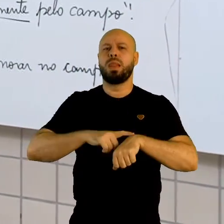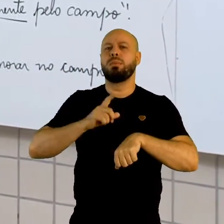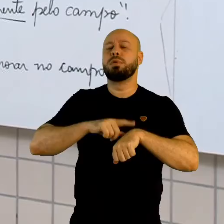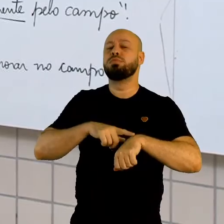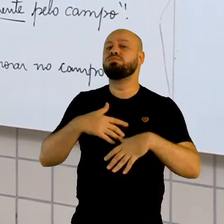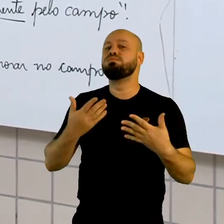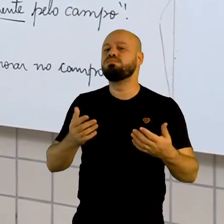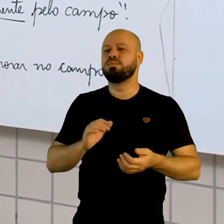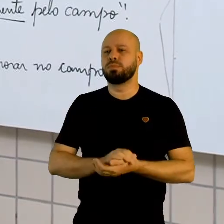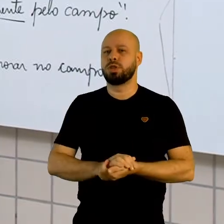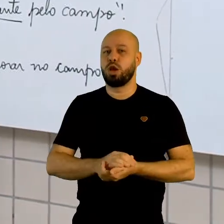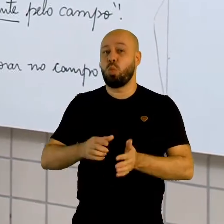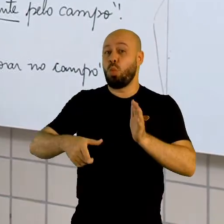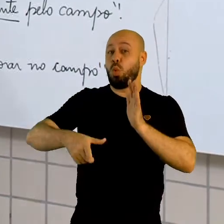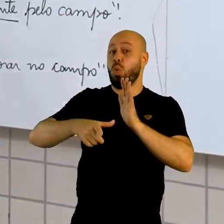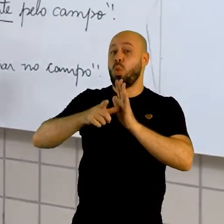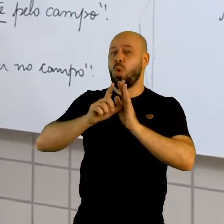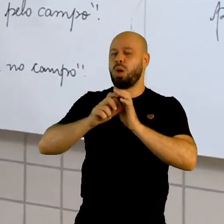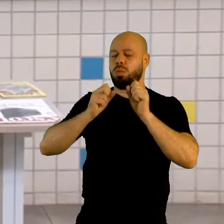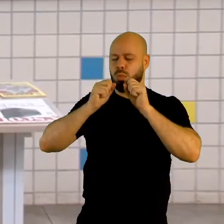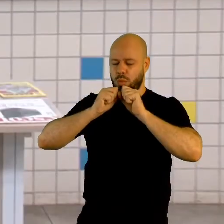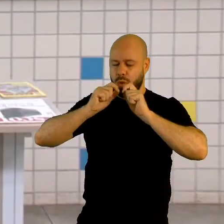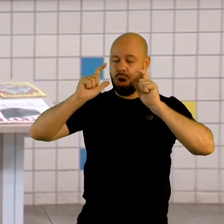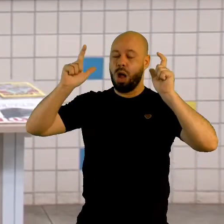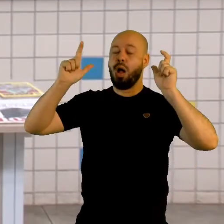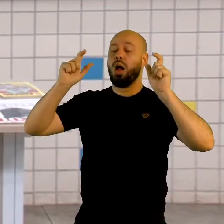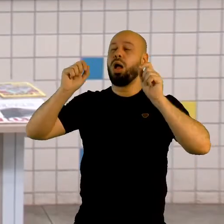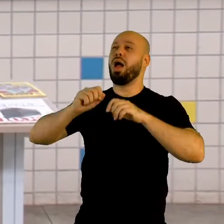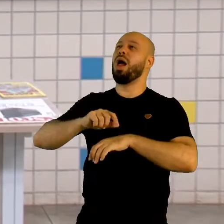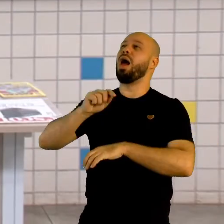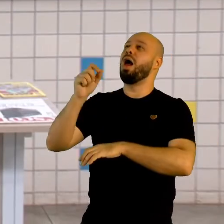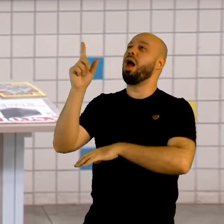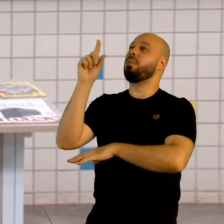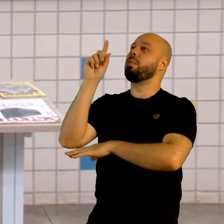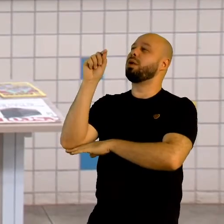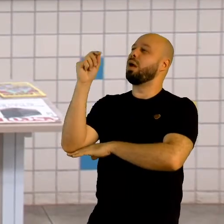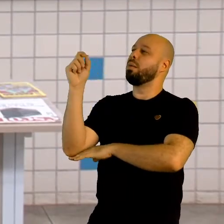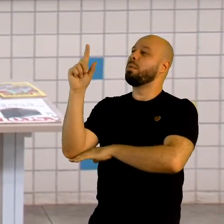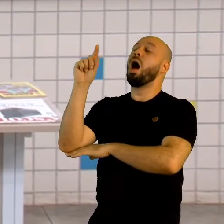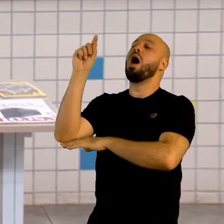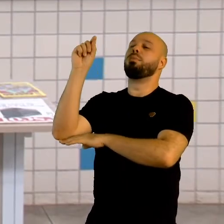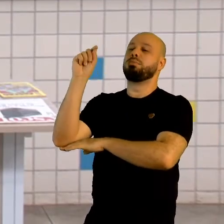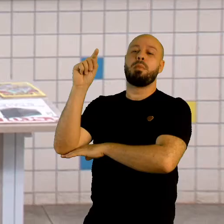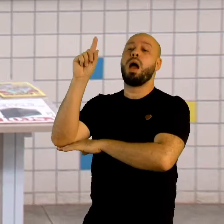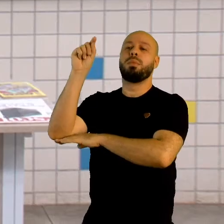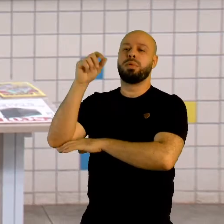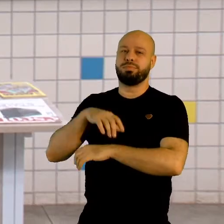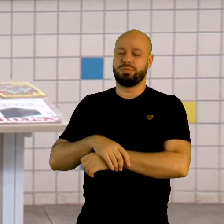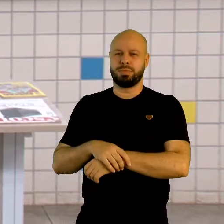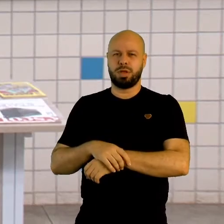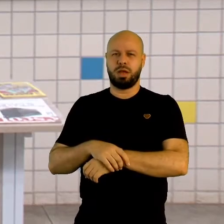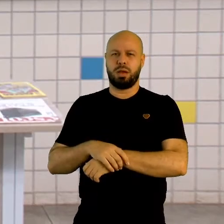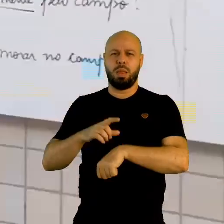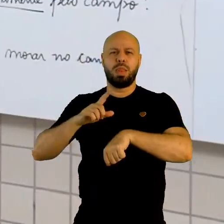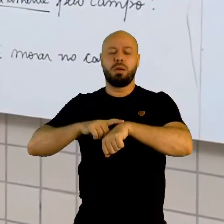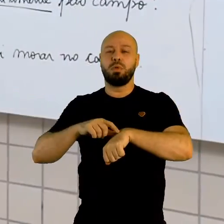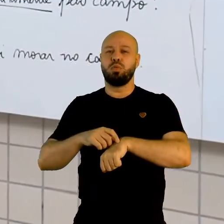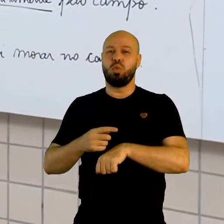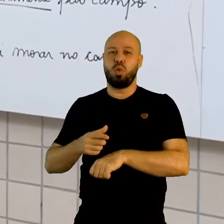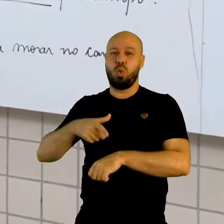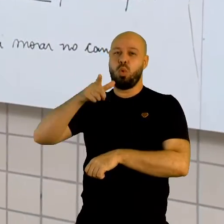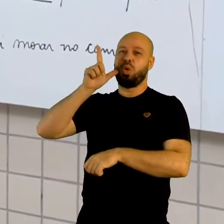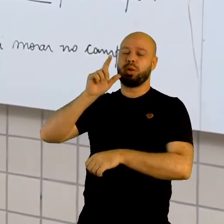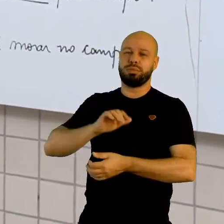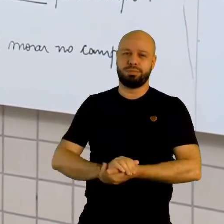exemplo, ontem acordei com o canto dos pássaros. Advérbio de tempo, ontem. Advérbio